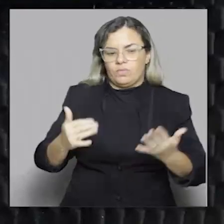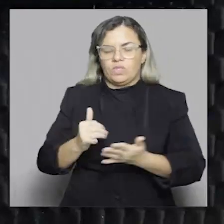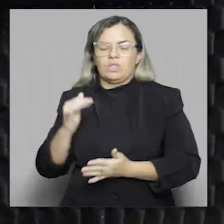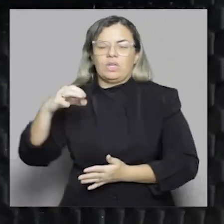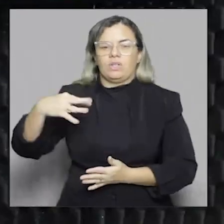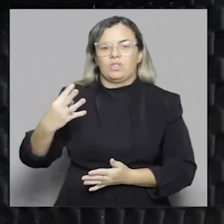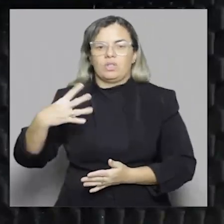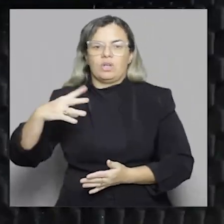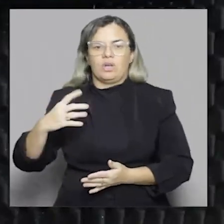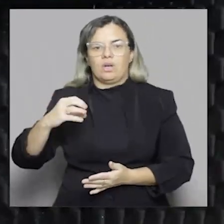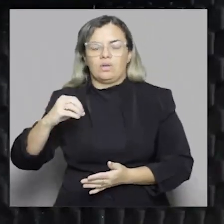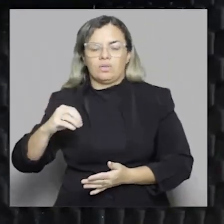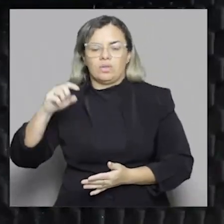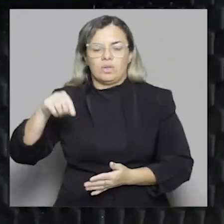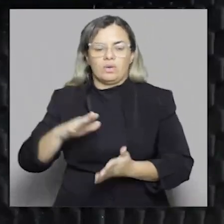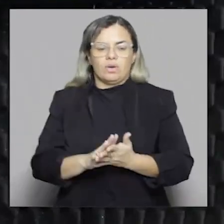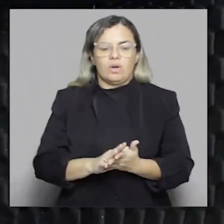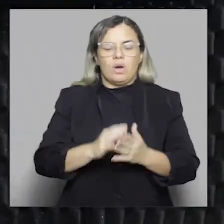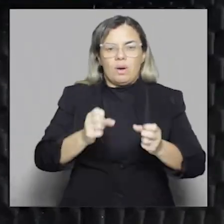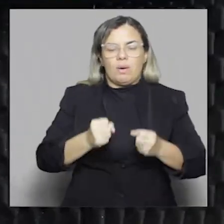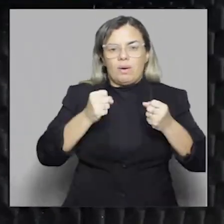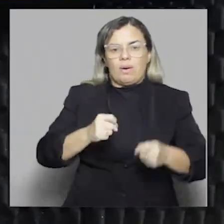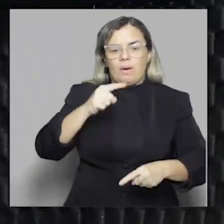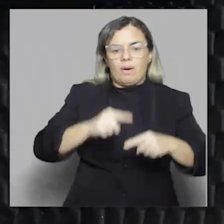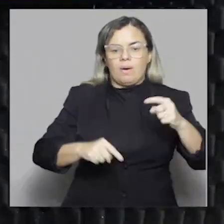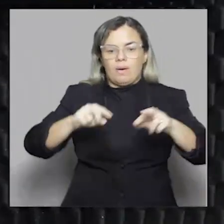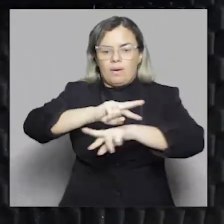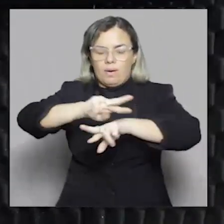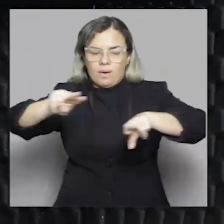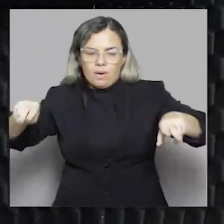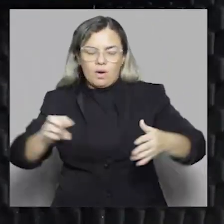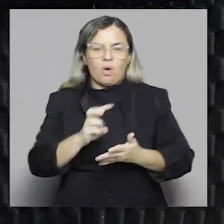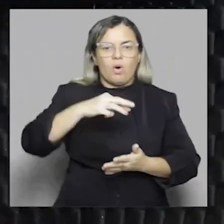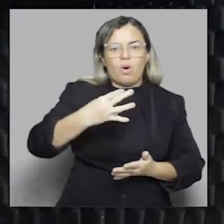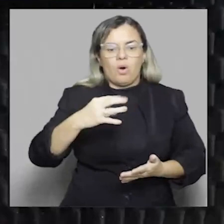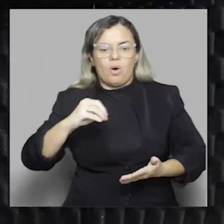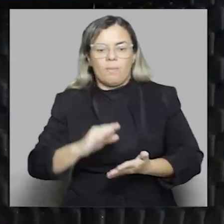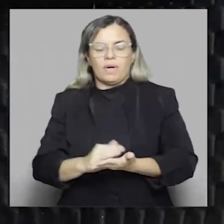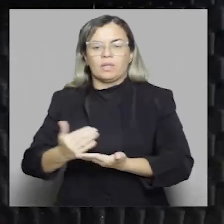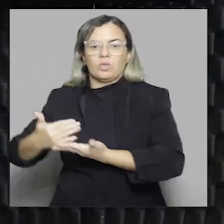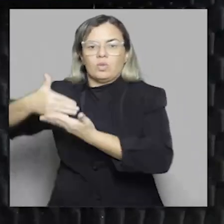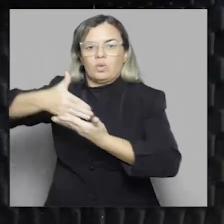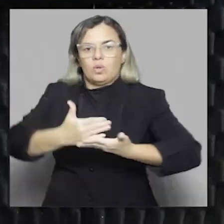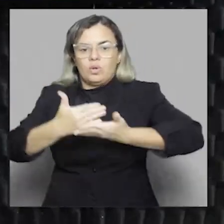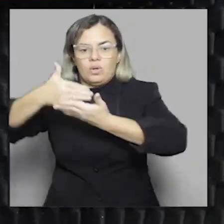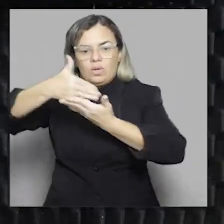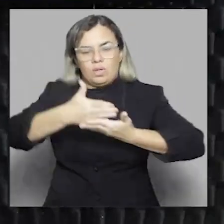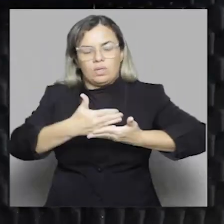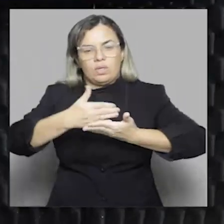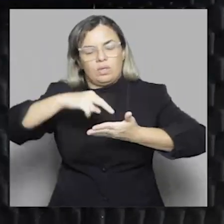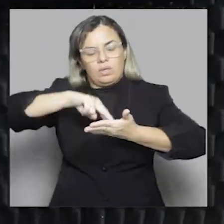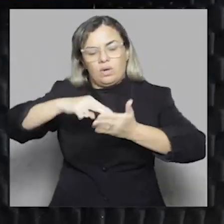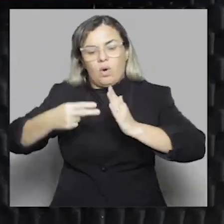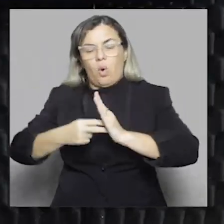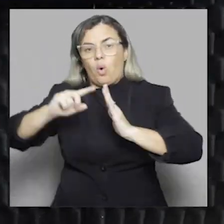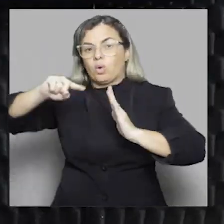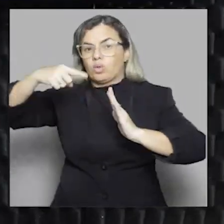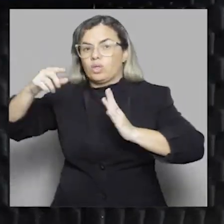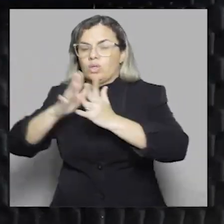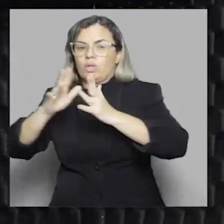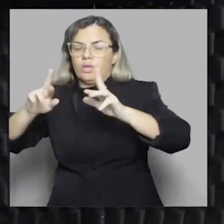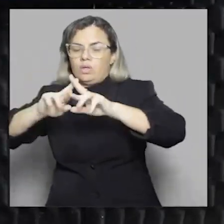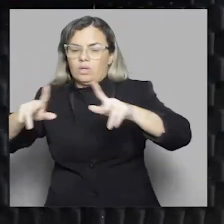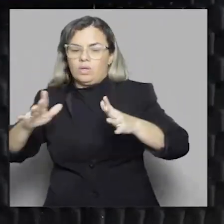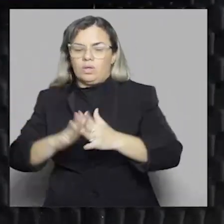pode ser um objeto como um manto, pode ser o barco, que ele já dá um outro significado, que, teoricamente, já poderia existir, e aí ele